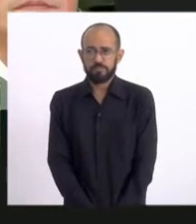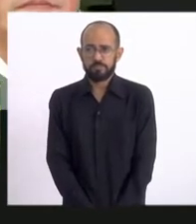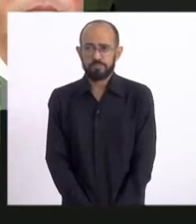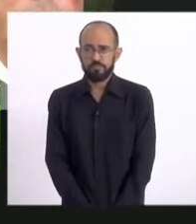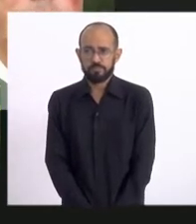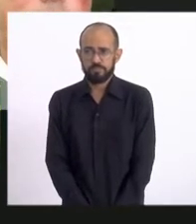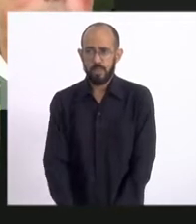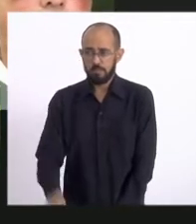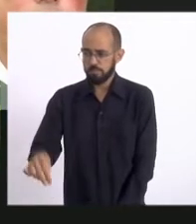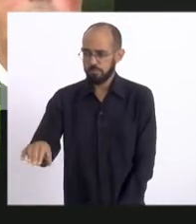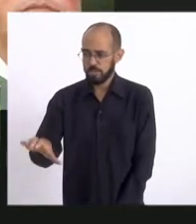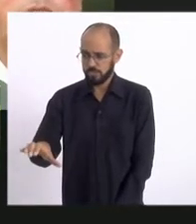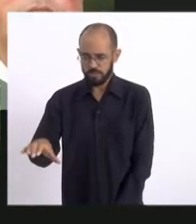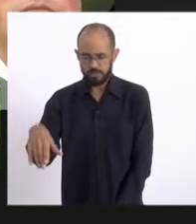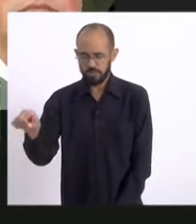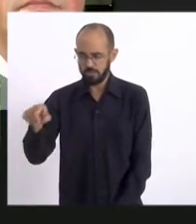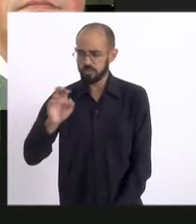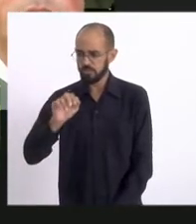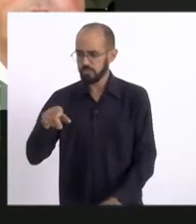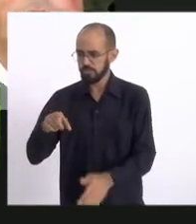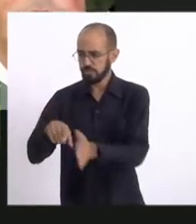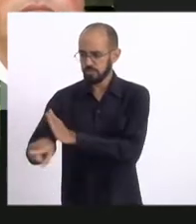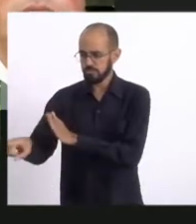Concede, presidente.